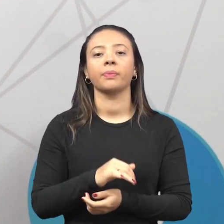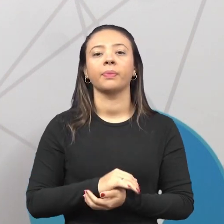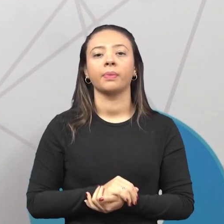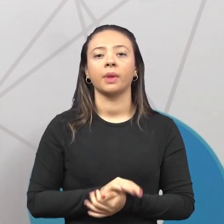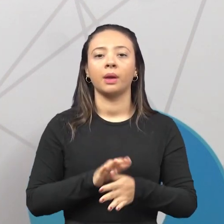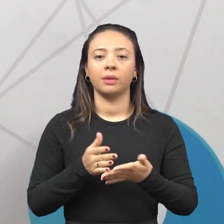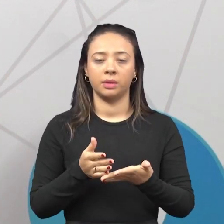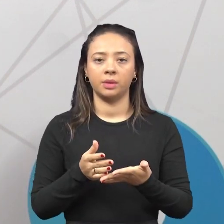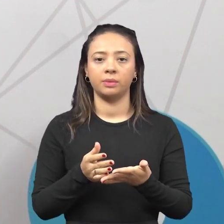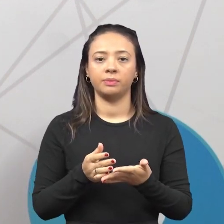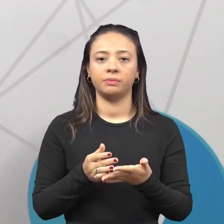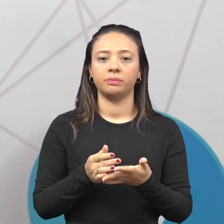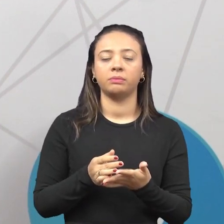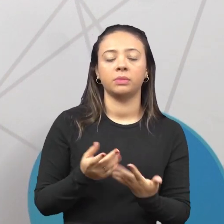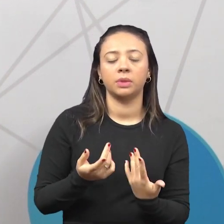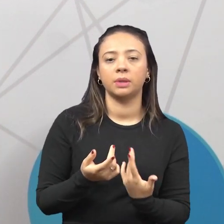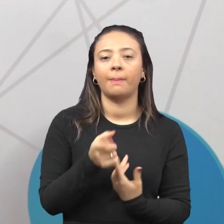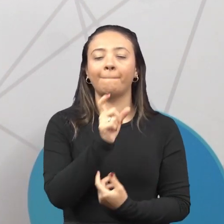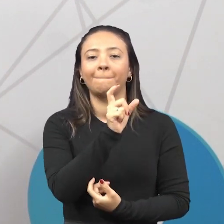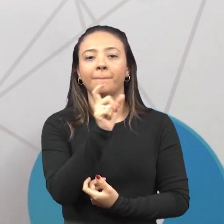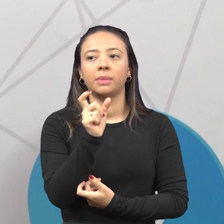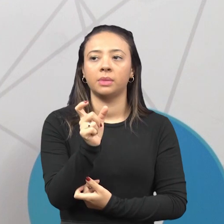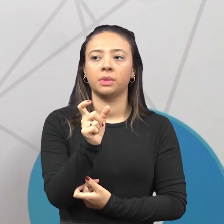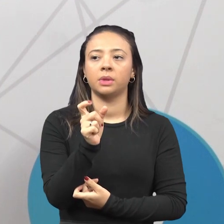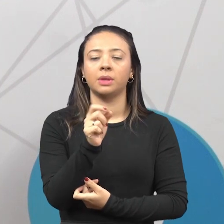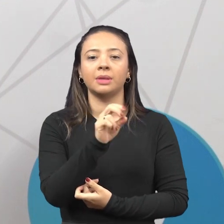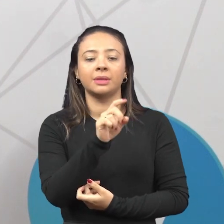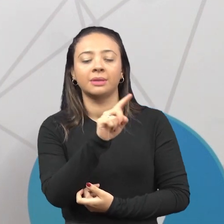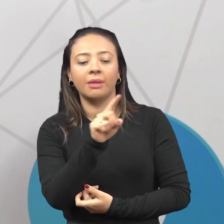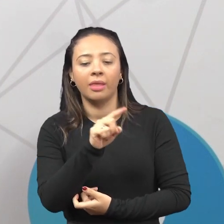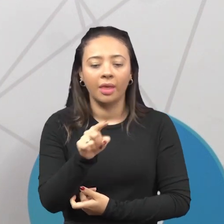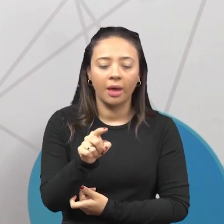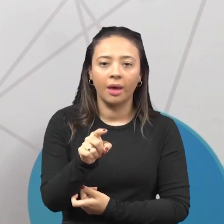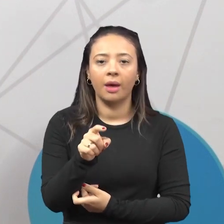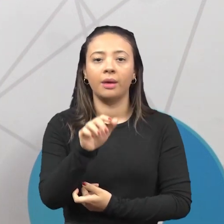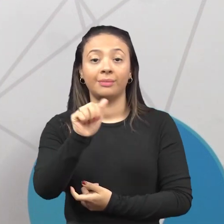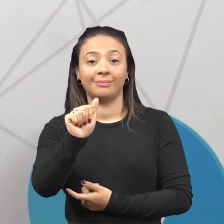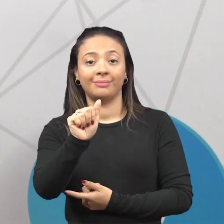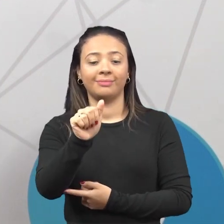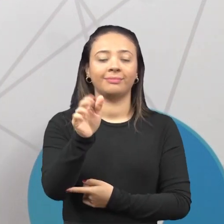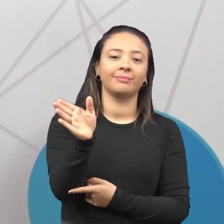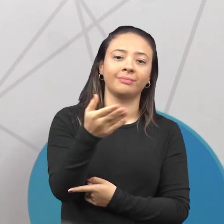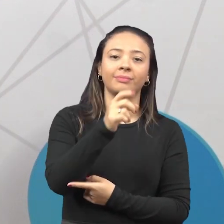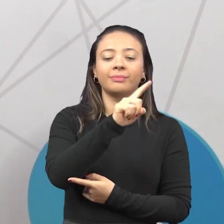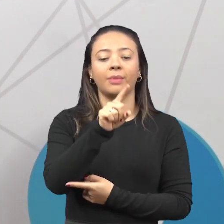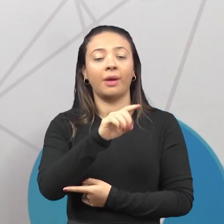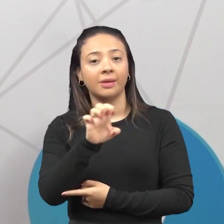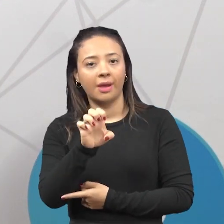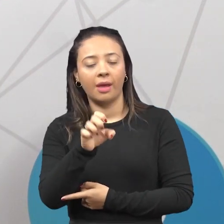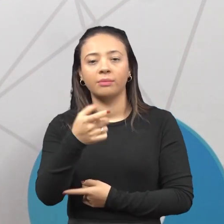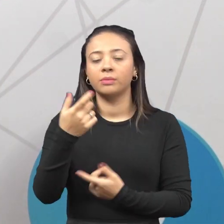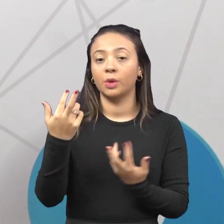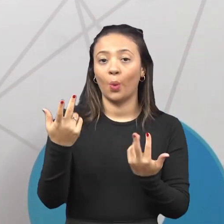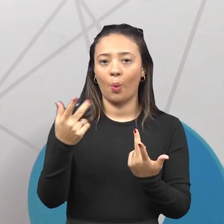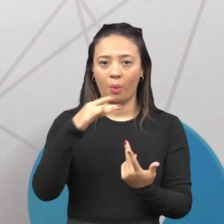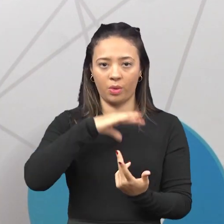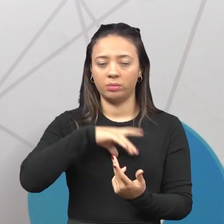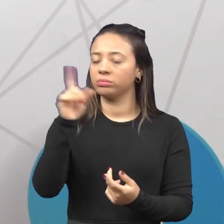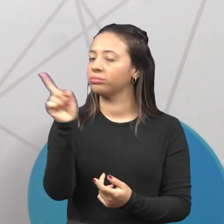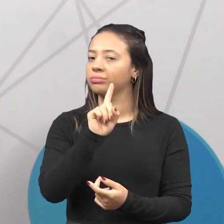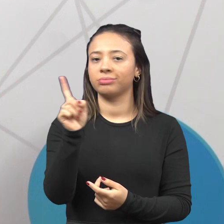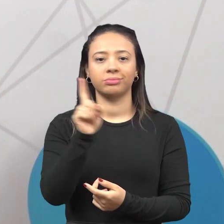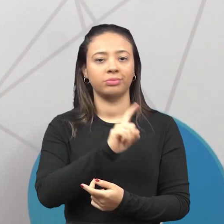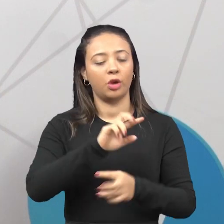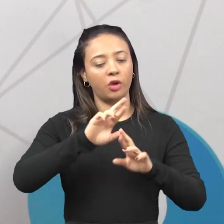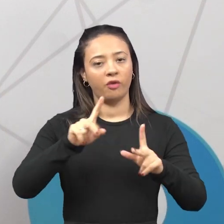esse sonzinho de za, zé, zi, zo, zu, que conhecemos na língua portuguesa, não vai existir na língua espanhola. Sempre o